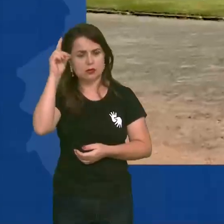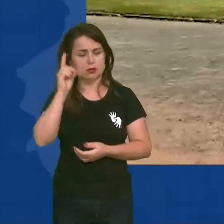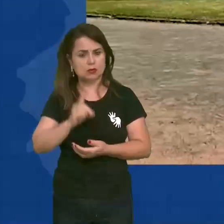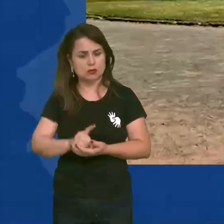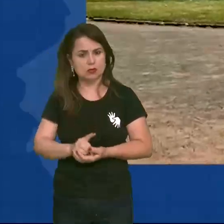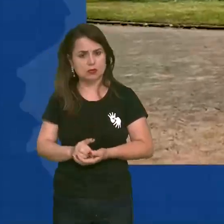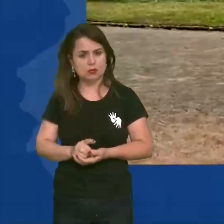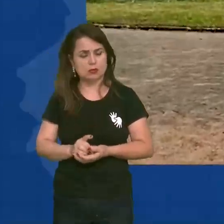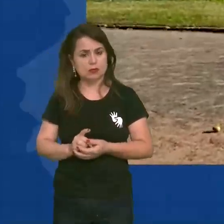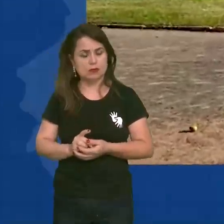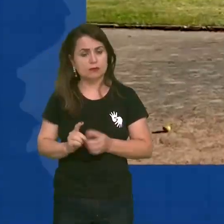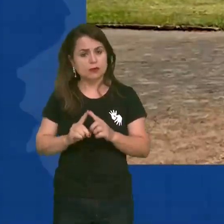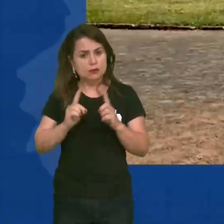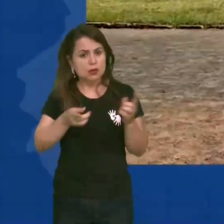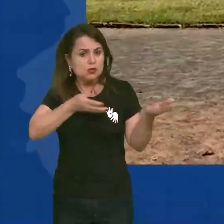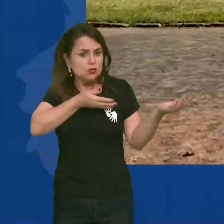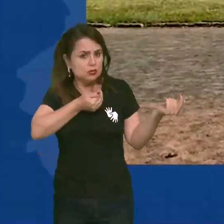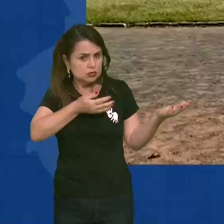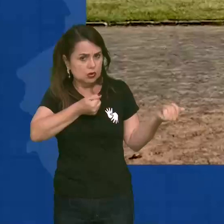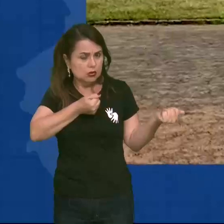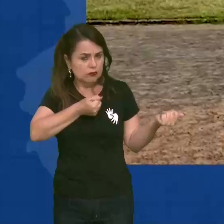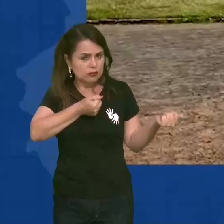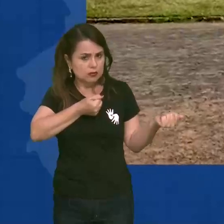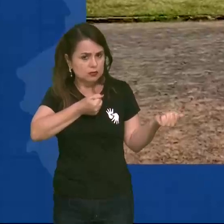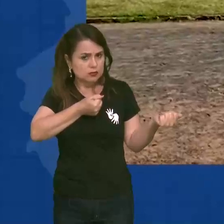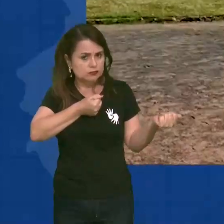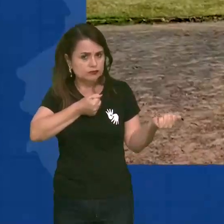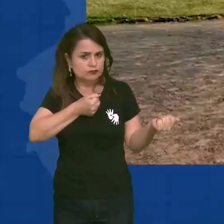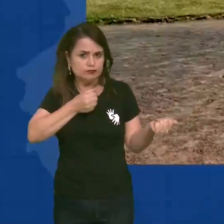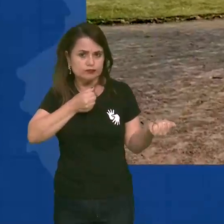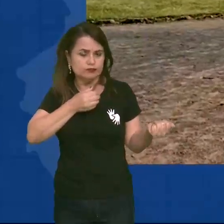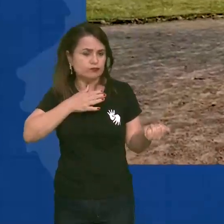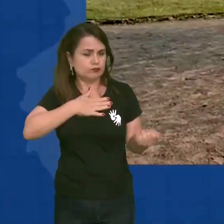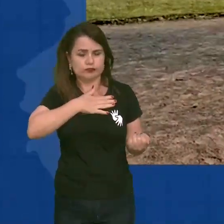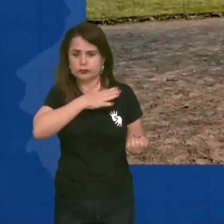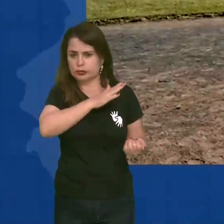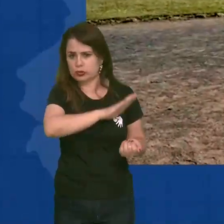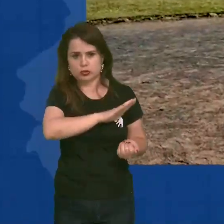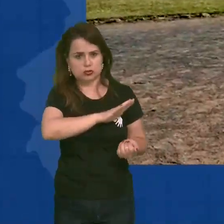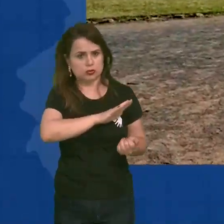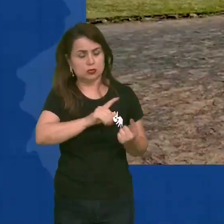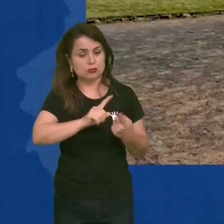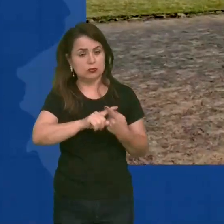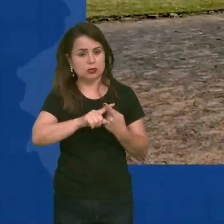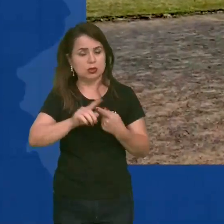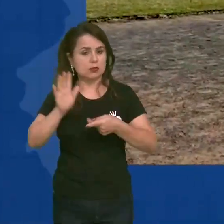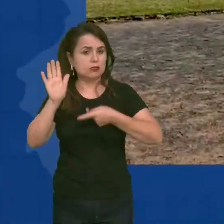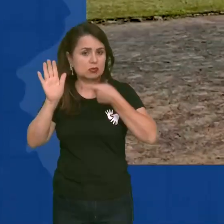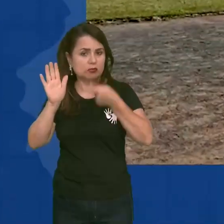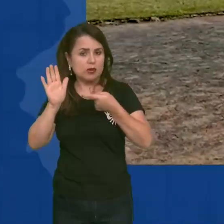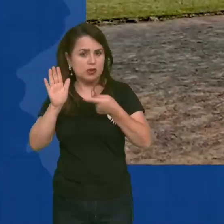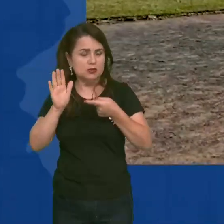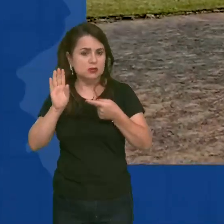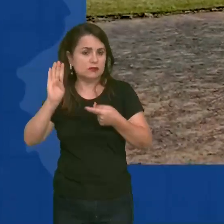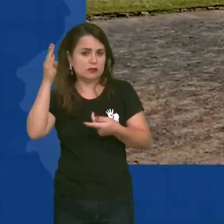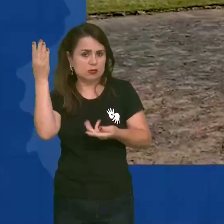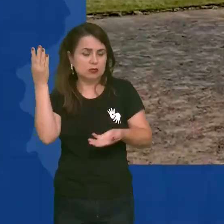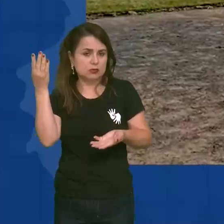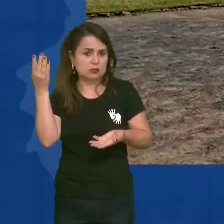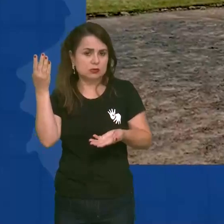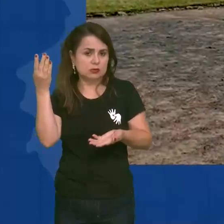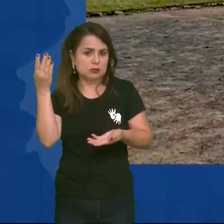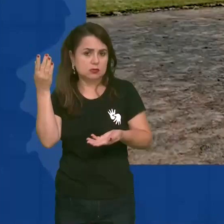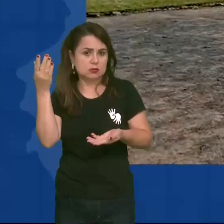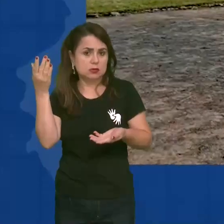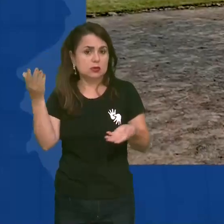jovens não estão satisfeitos com o prefeito e com o secretário que ele colocou na demonstração Clara